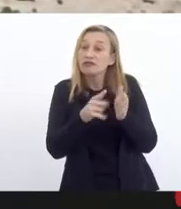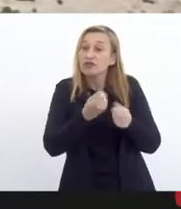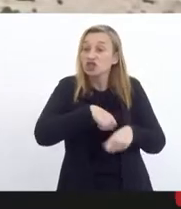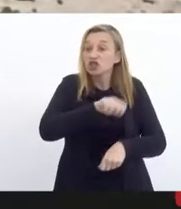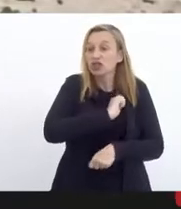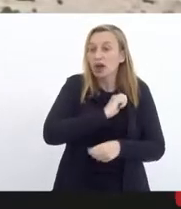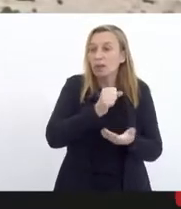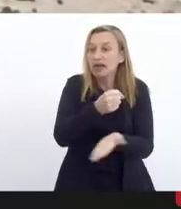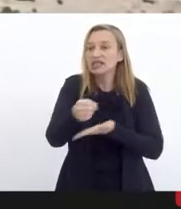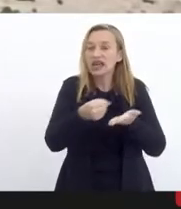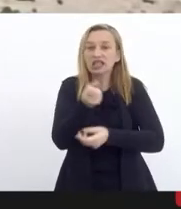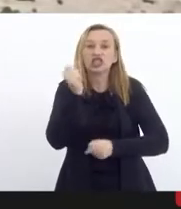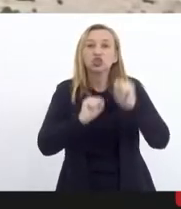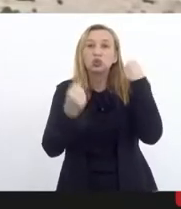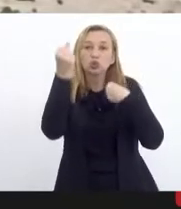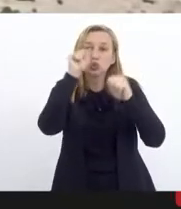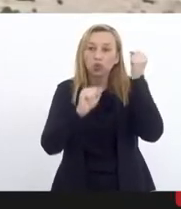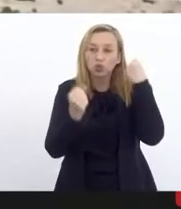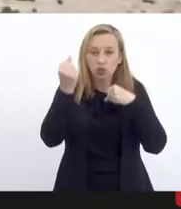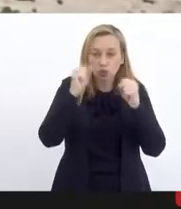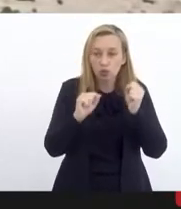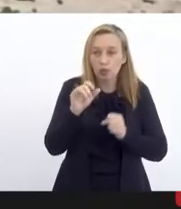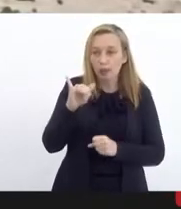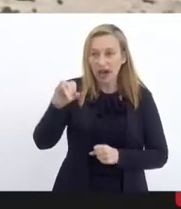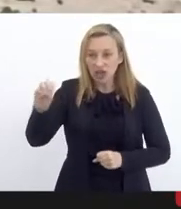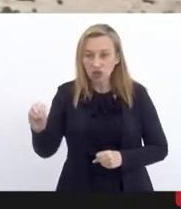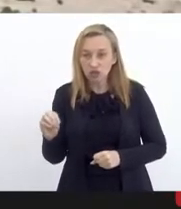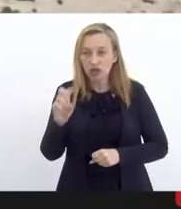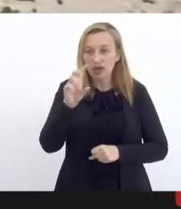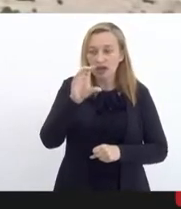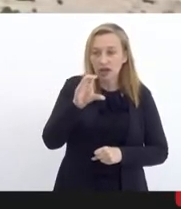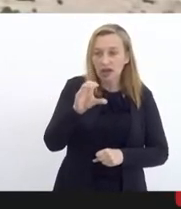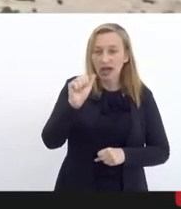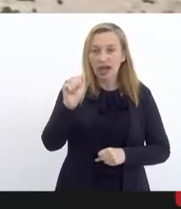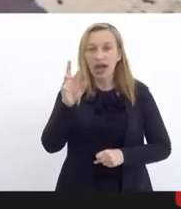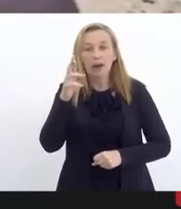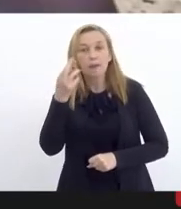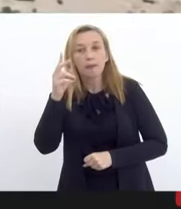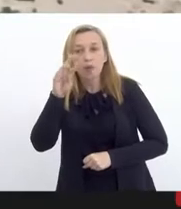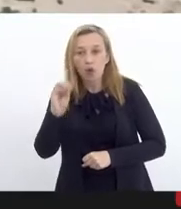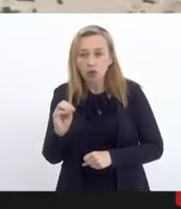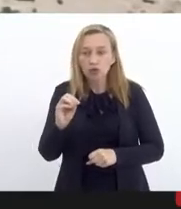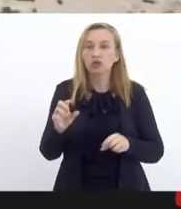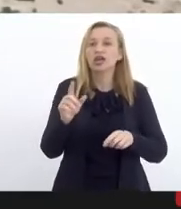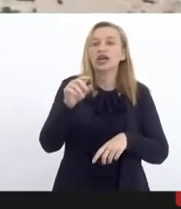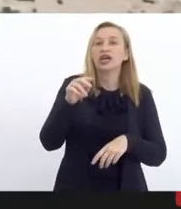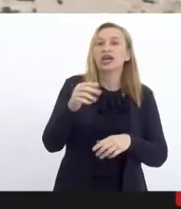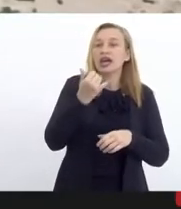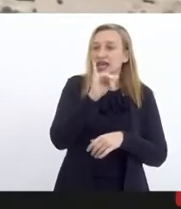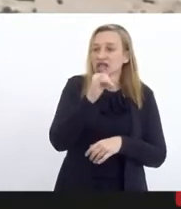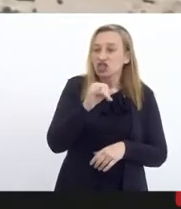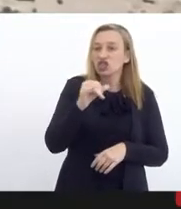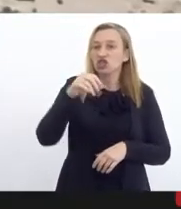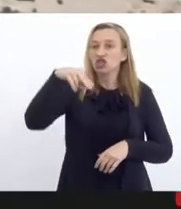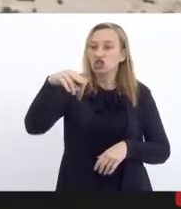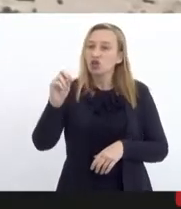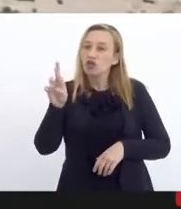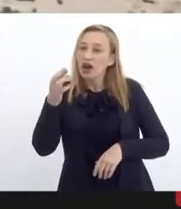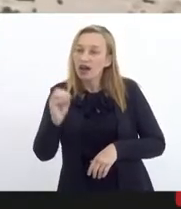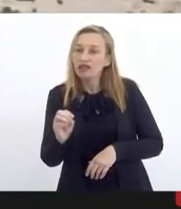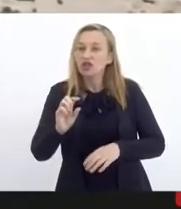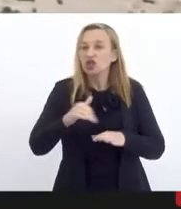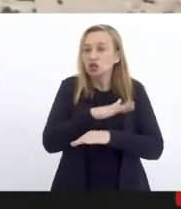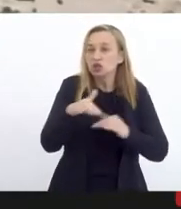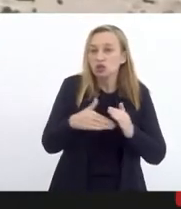baseada em indústrias de baixo carbono, energia renovável, como, por exemplo, planta de hidrogênio, e toda uma cadeia